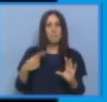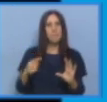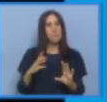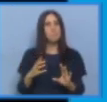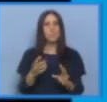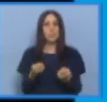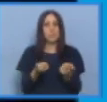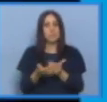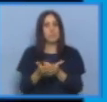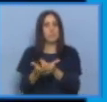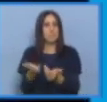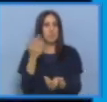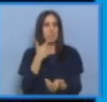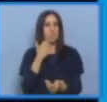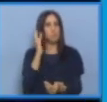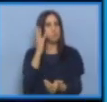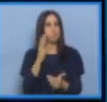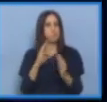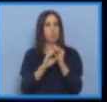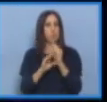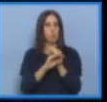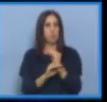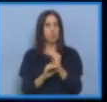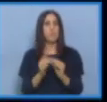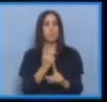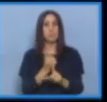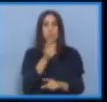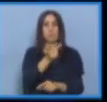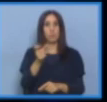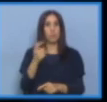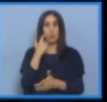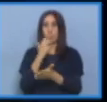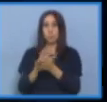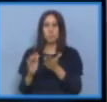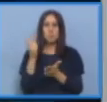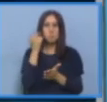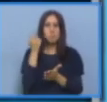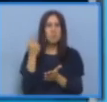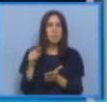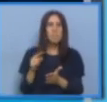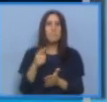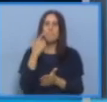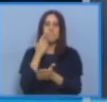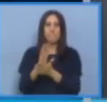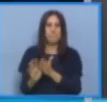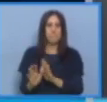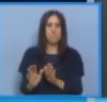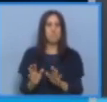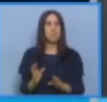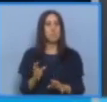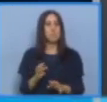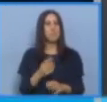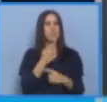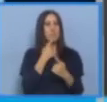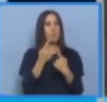mais organizada, digamos assim, estas tertúlias. No sentido em que há pessoas que não conhecemos, ouvimos falar delas, mas não as conhecemos, tanto que os